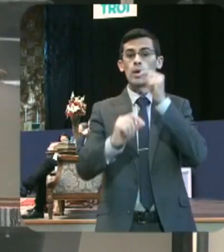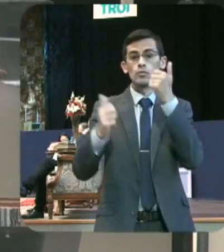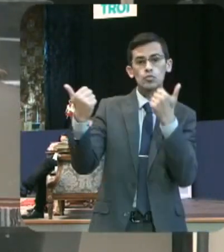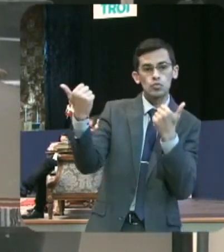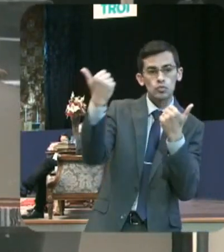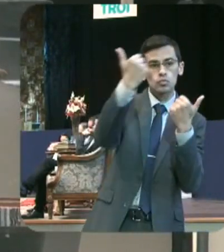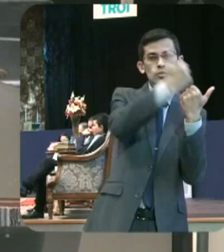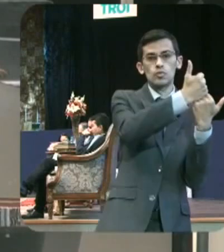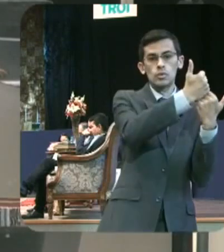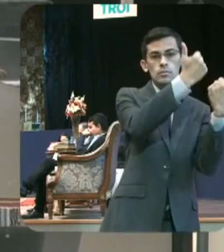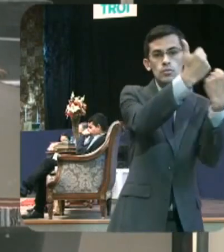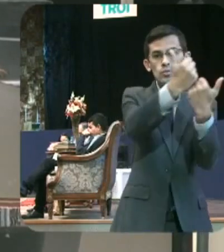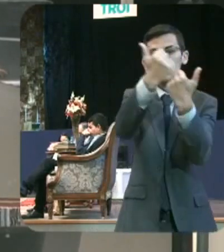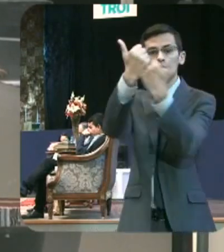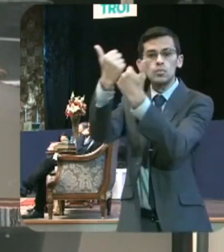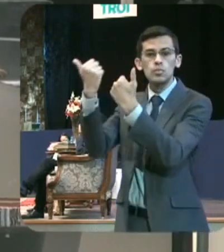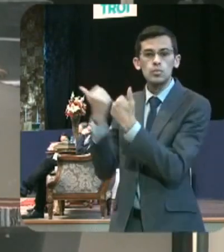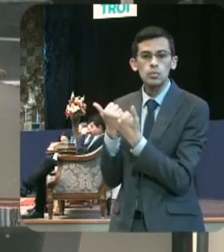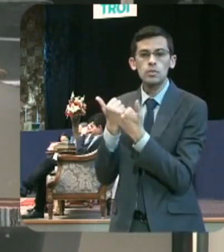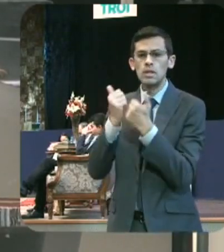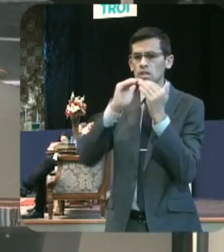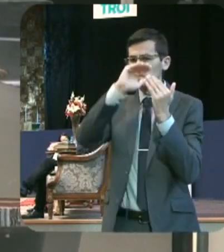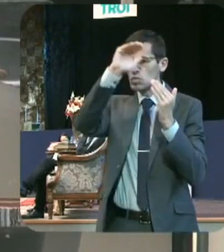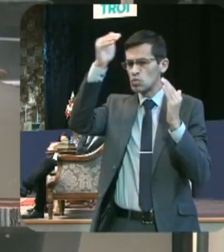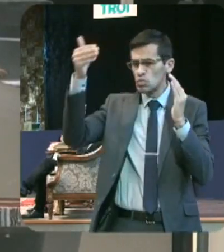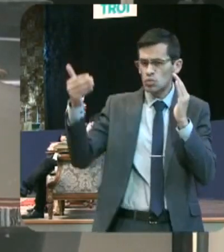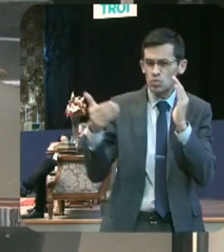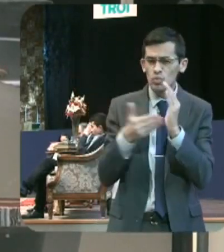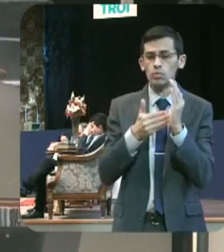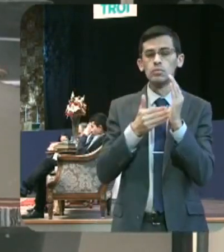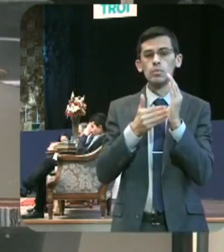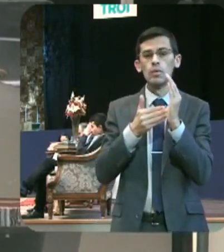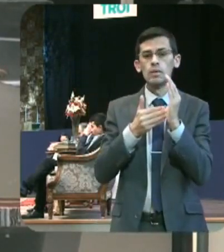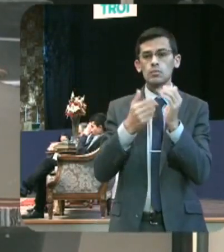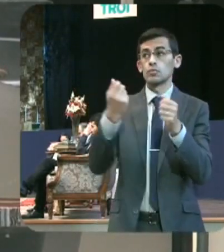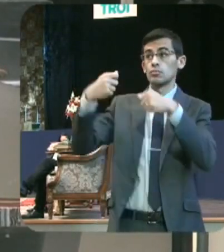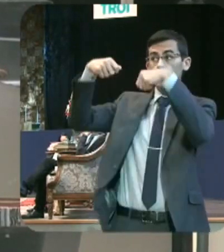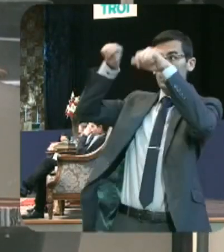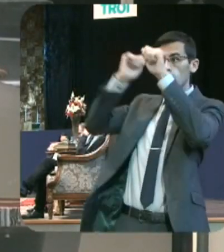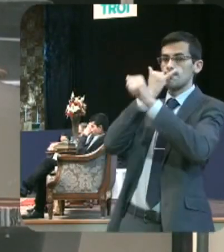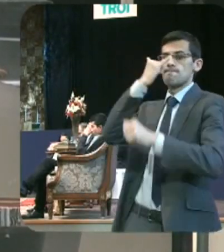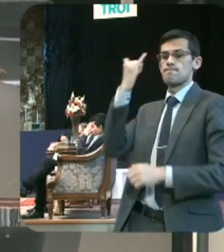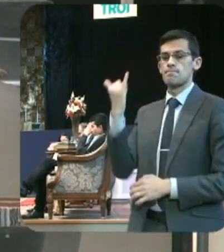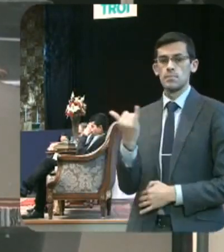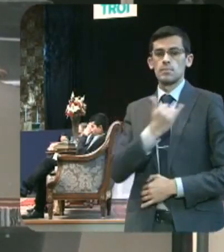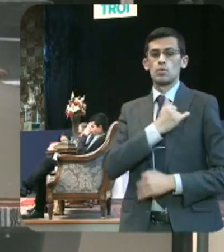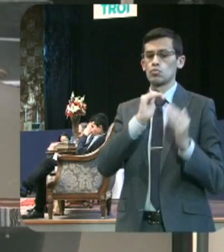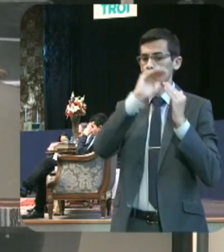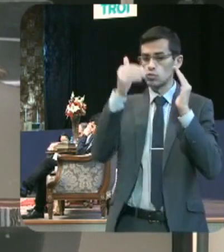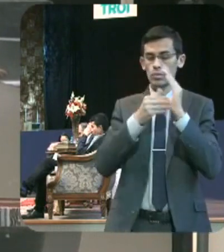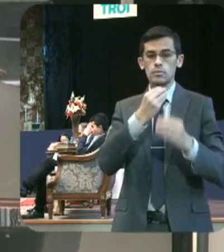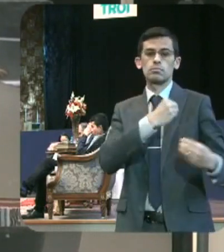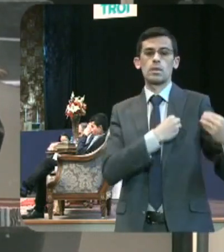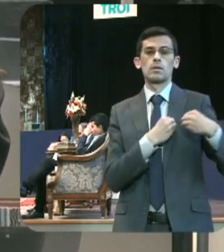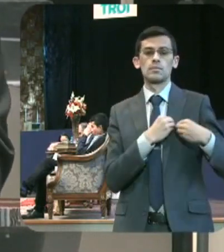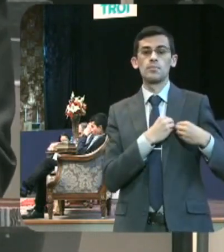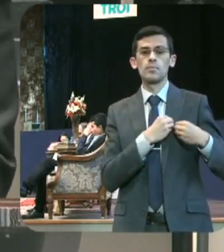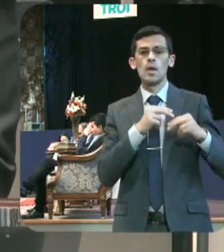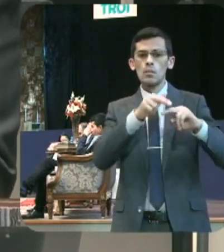pagaria o preço e a consequência dos nossos pecados. Por isso,